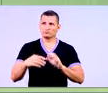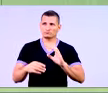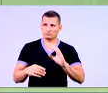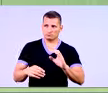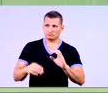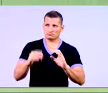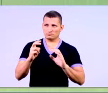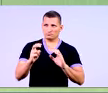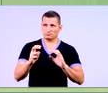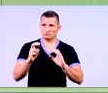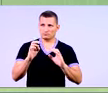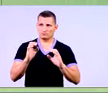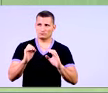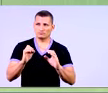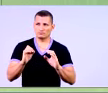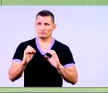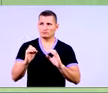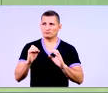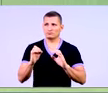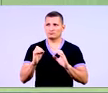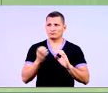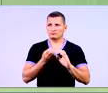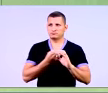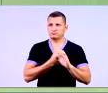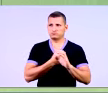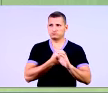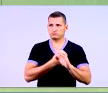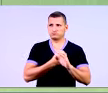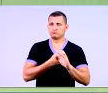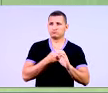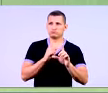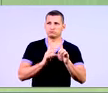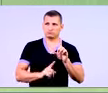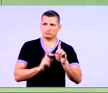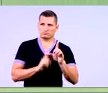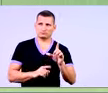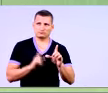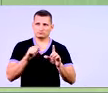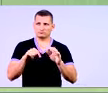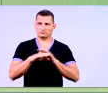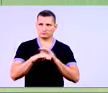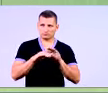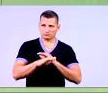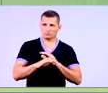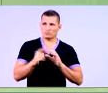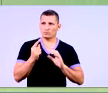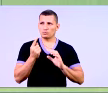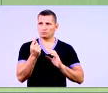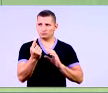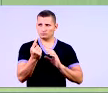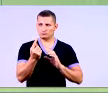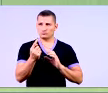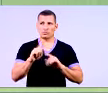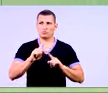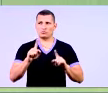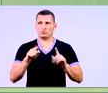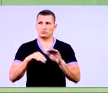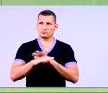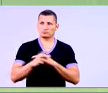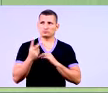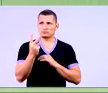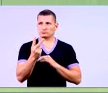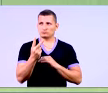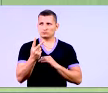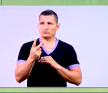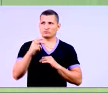ser 50 o valor preciso de uma variável é armazenado como único então não armazena as duas variáveis a